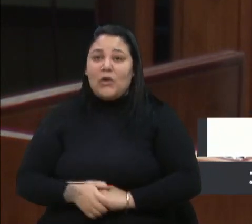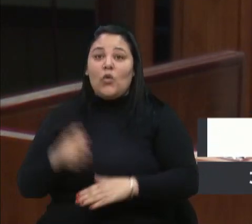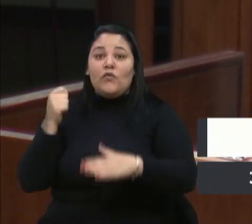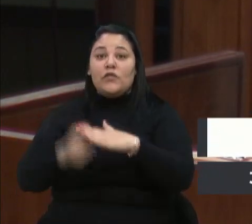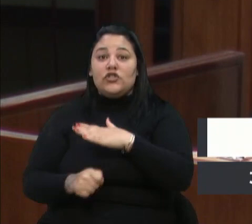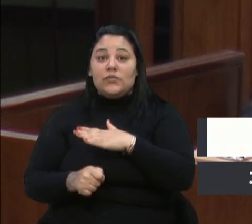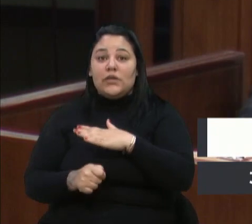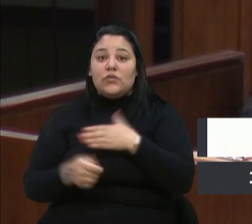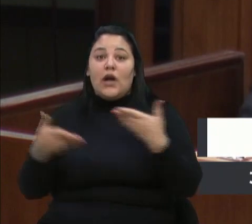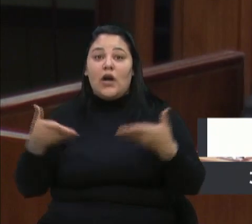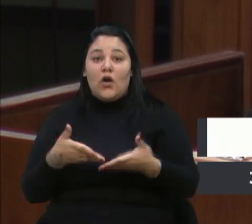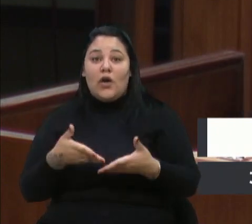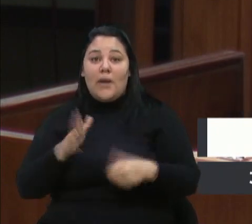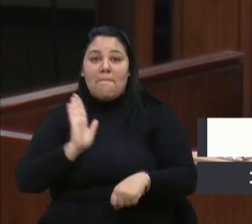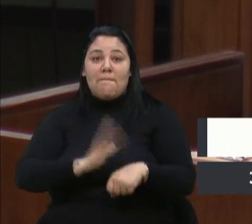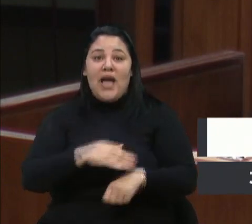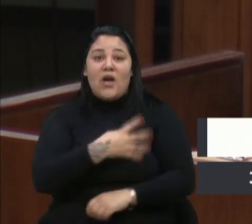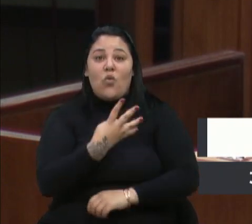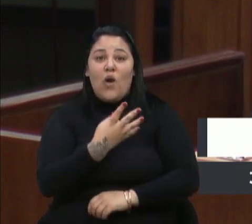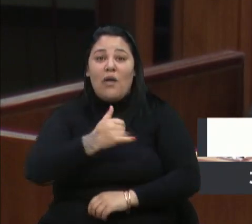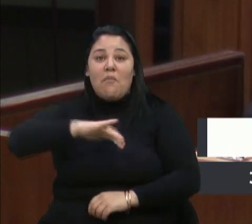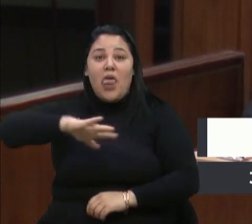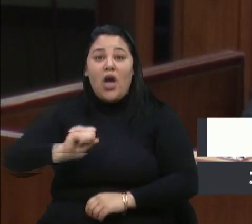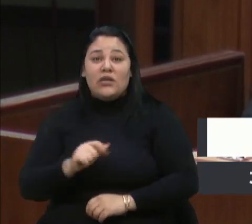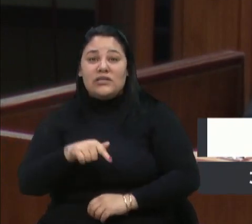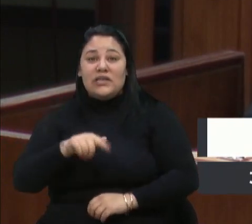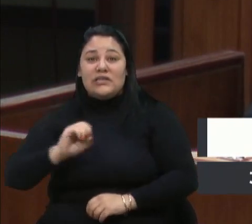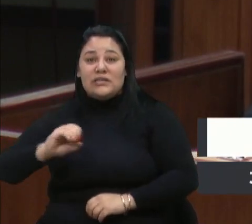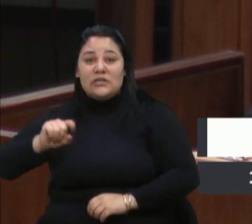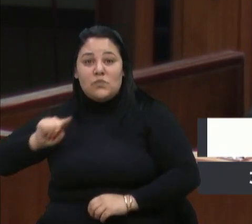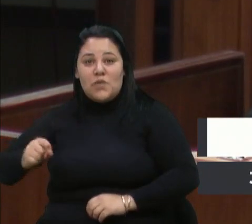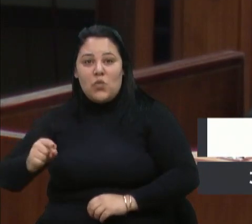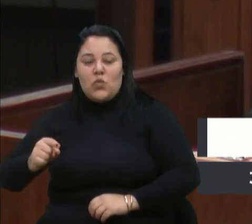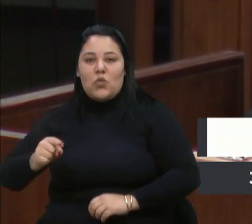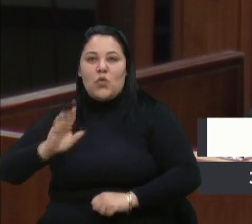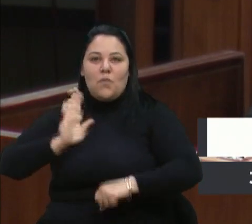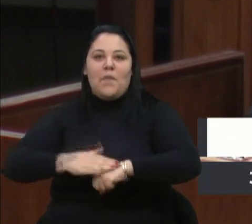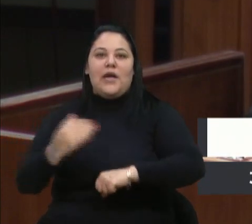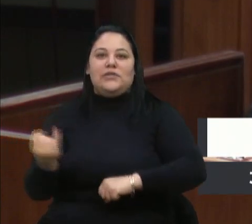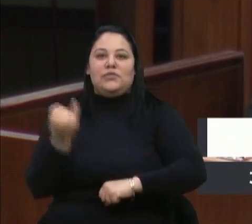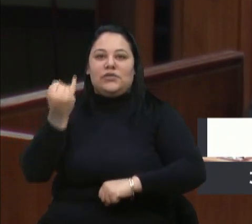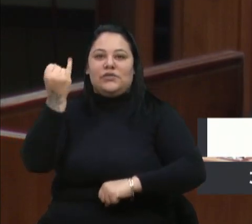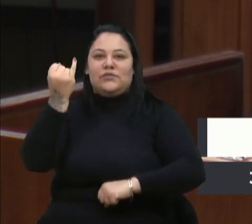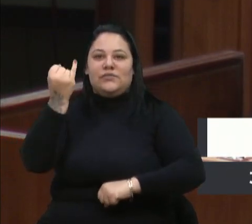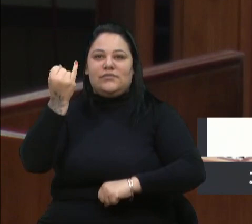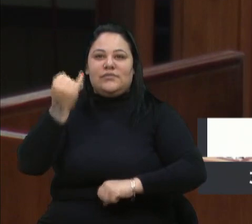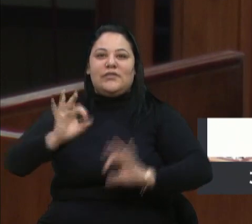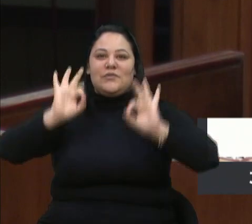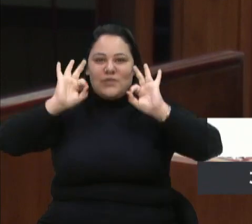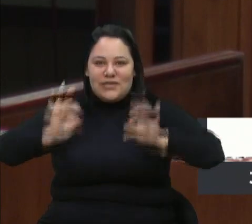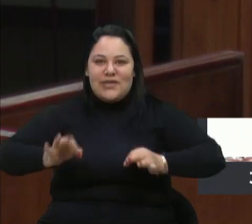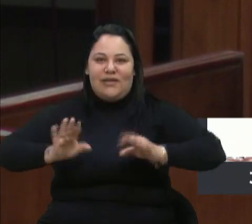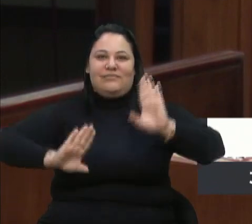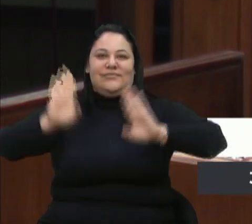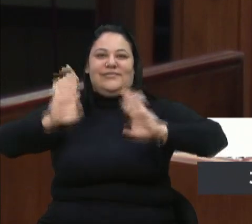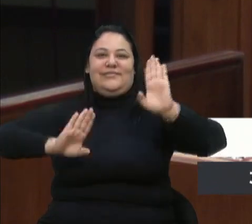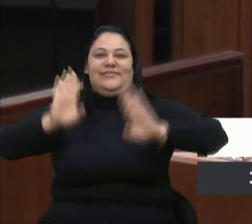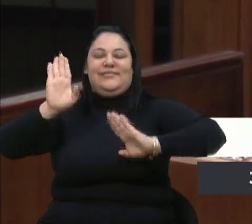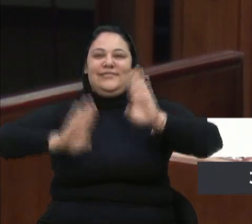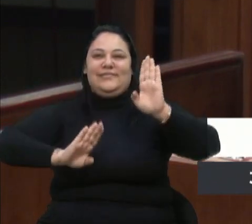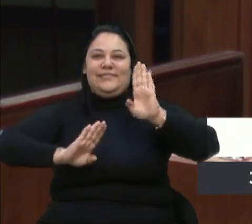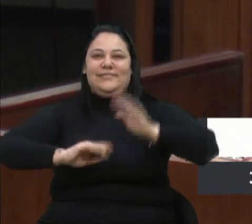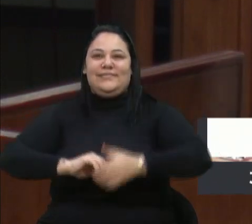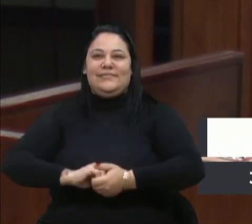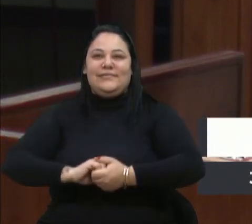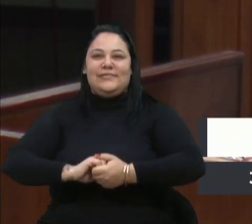anunciado é de mais de 4 milhões e 700. E o mais importante, deu certo a licitação. Tá?